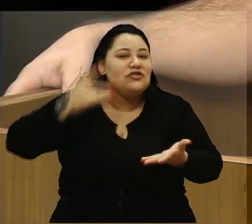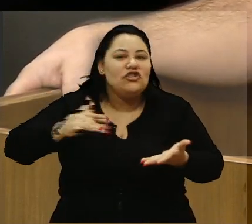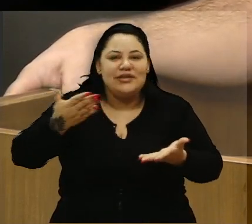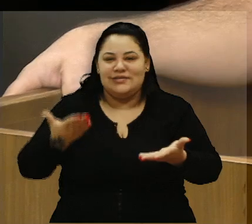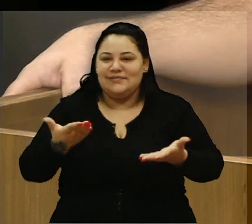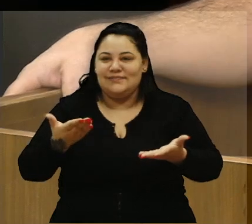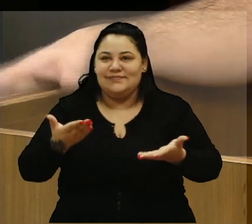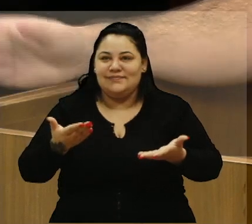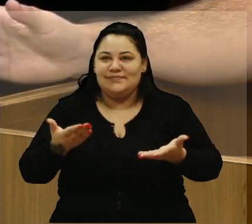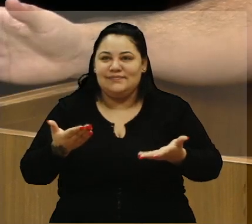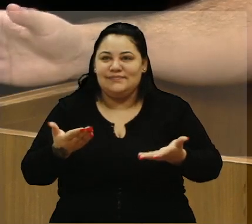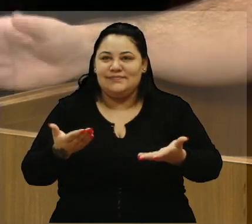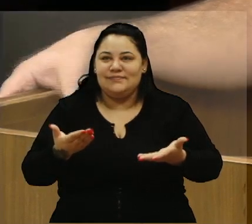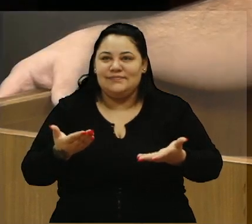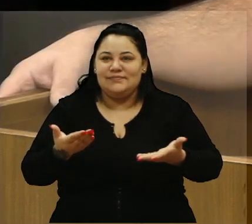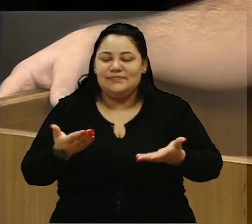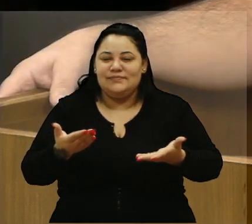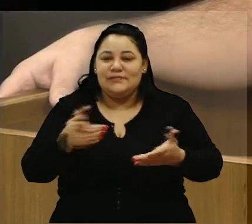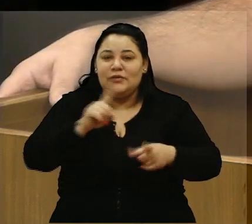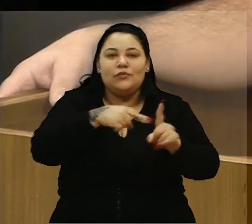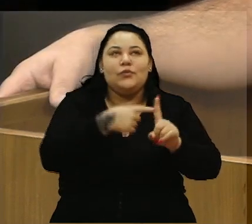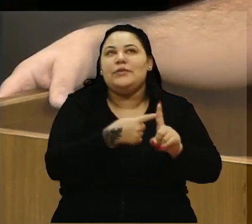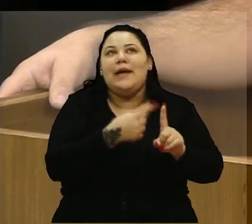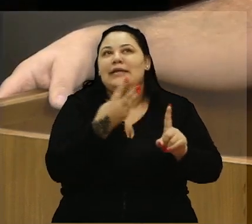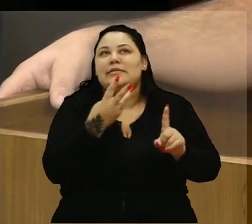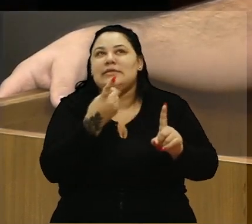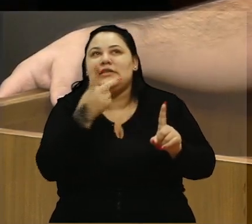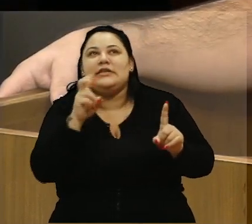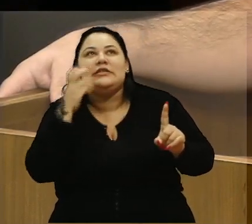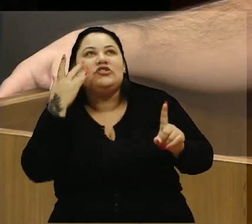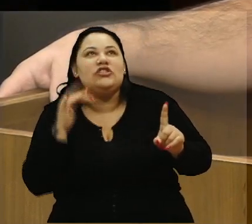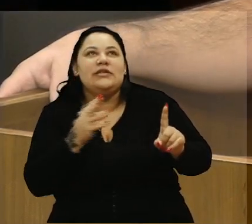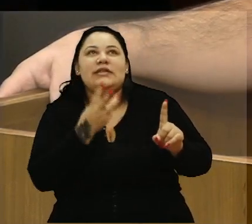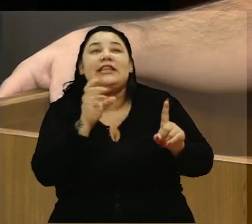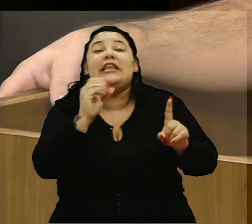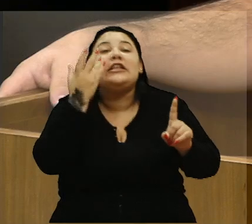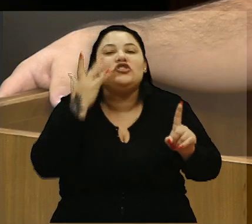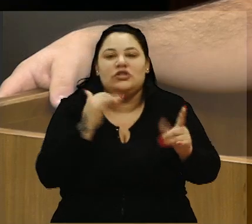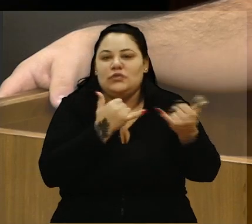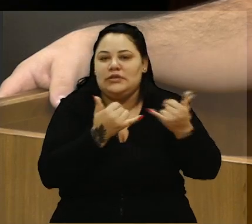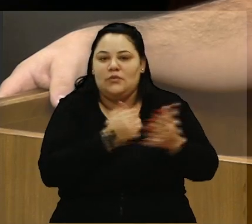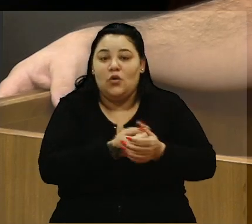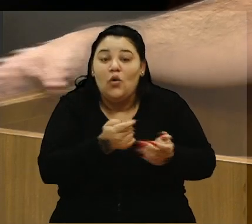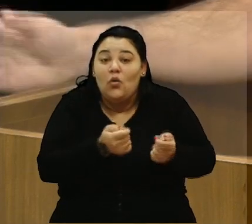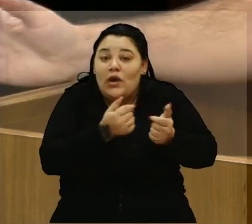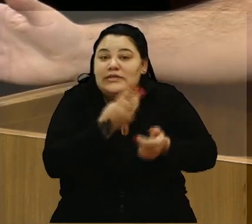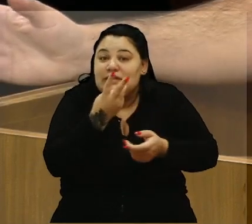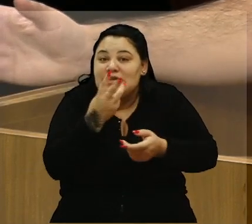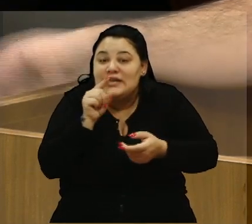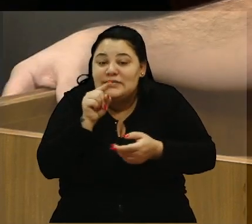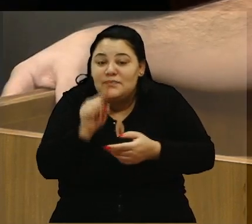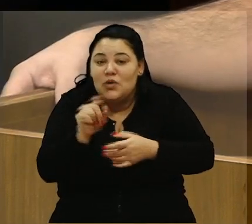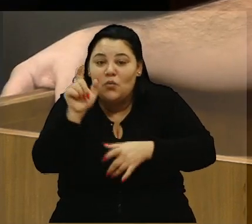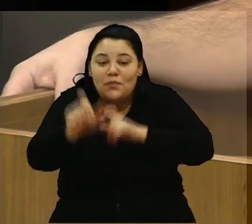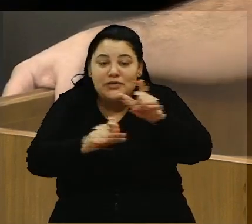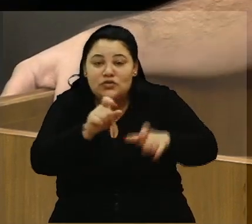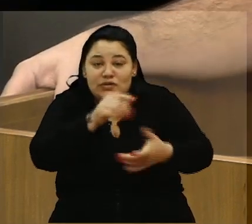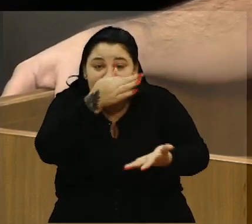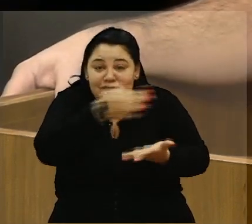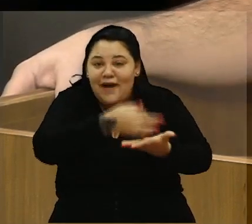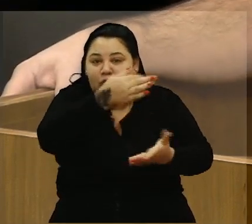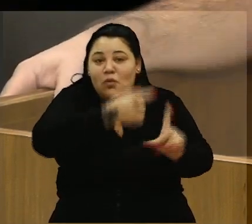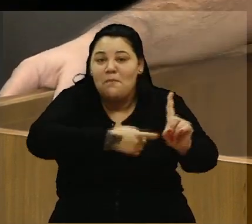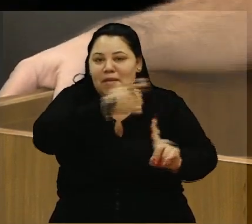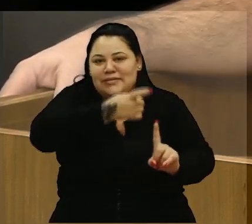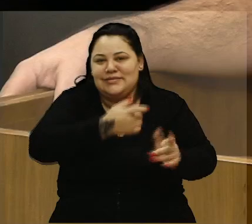dias, dá 2.500 pessoas, 3.000 pessoas. Uma média de 3.000 pessoas faltam por mês.